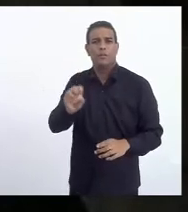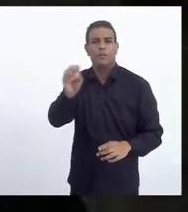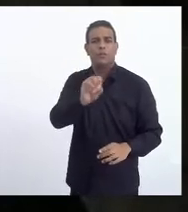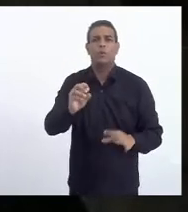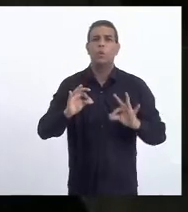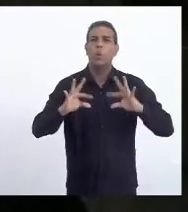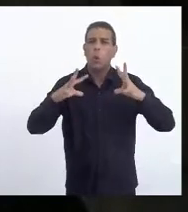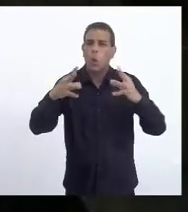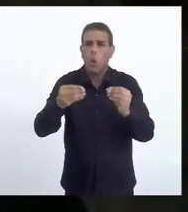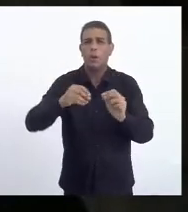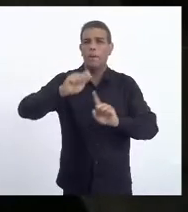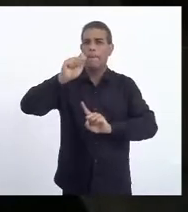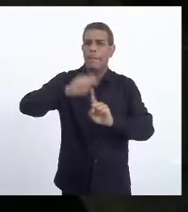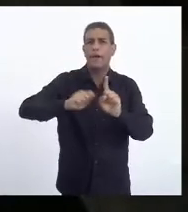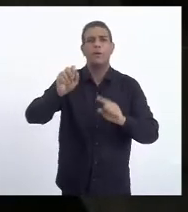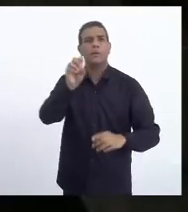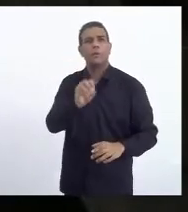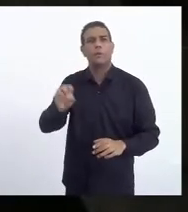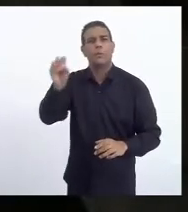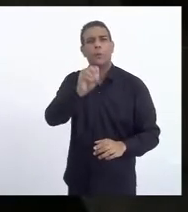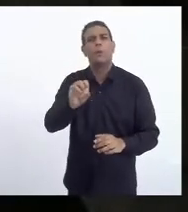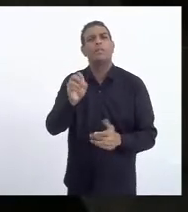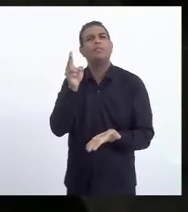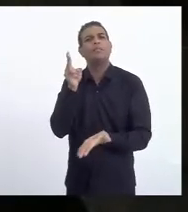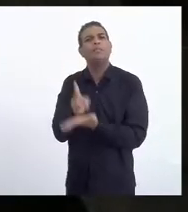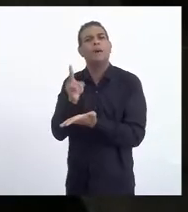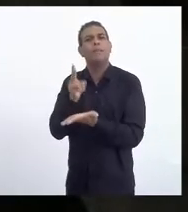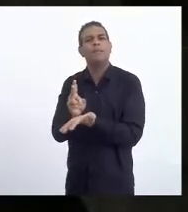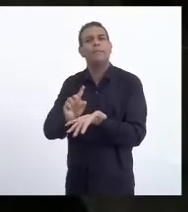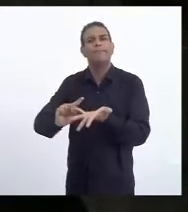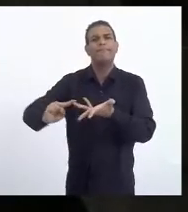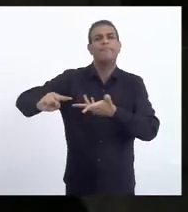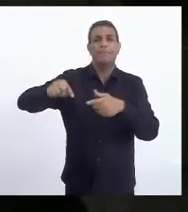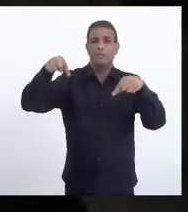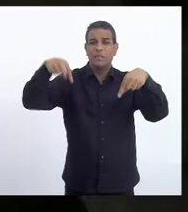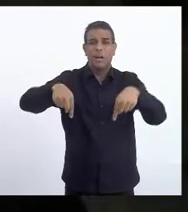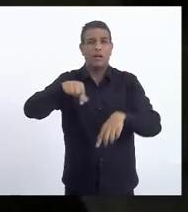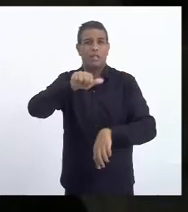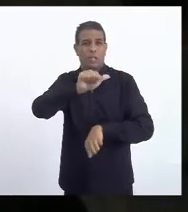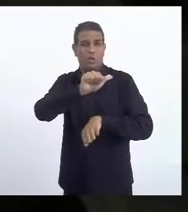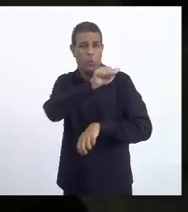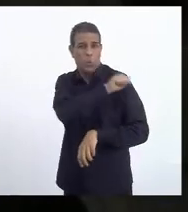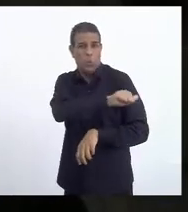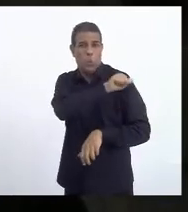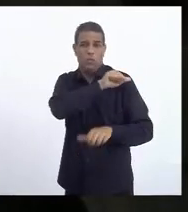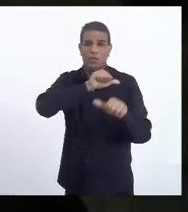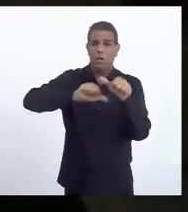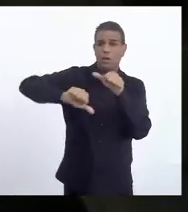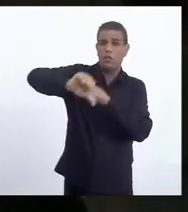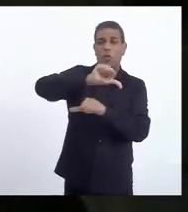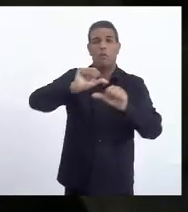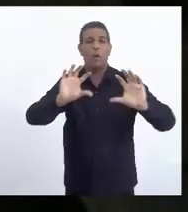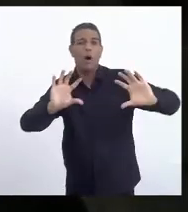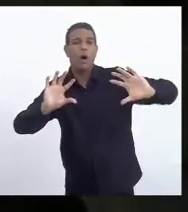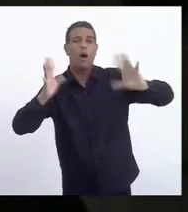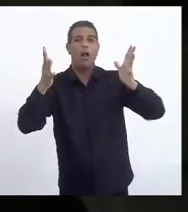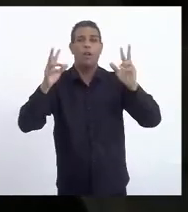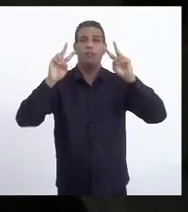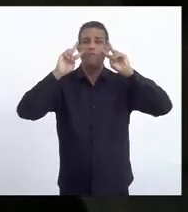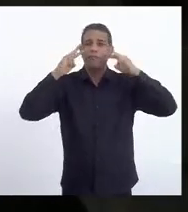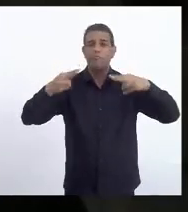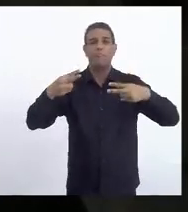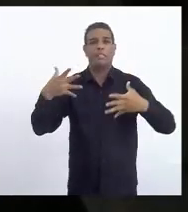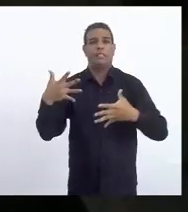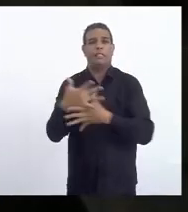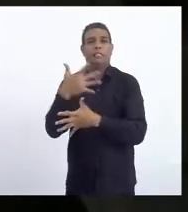todo mês de outubro todo mês de outubro o Rio de Janeiro se transformou numa